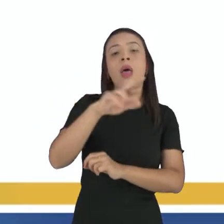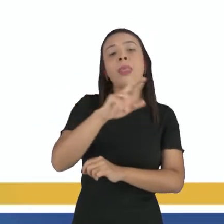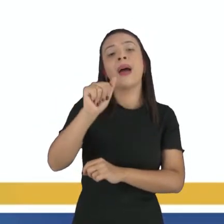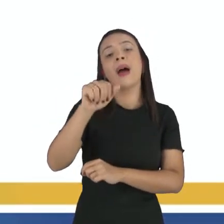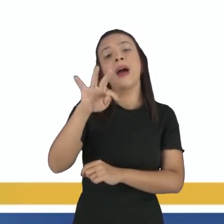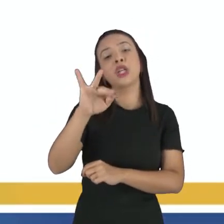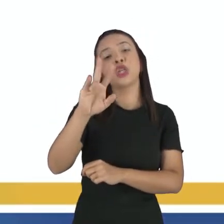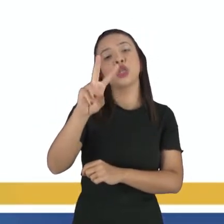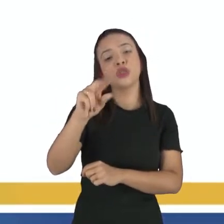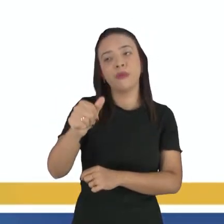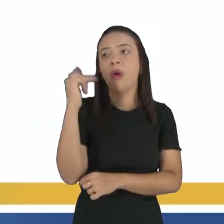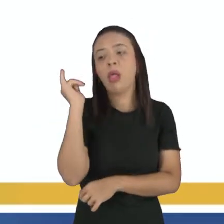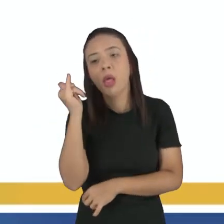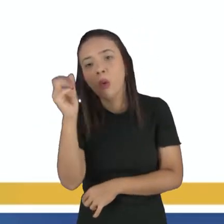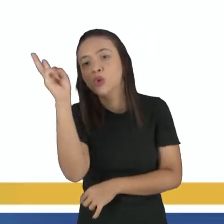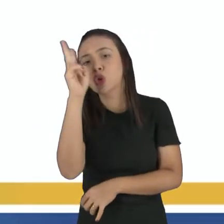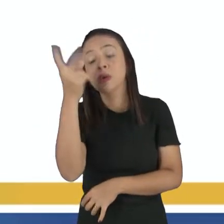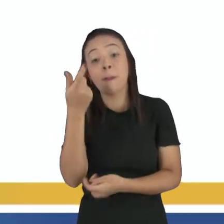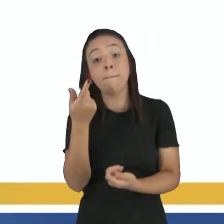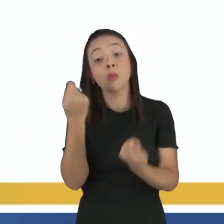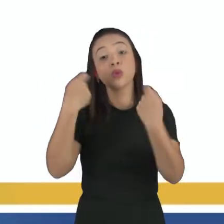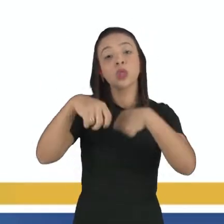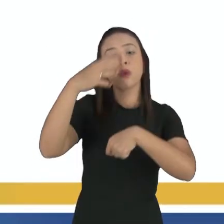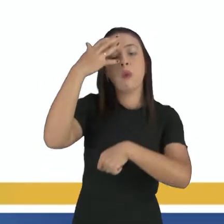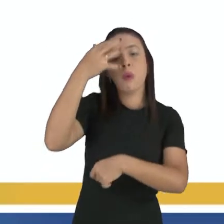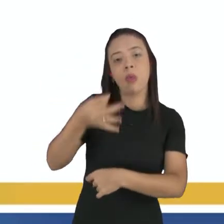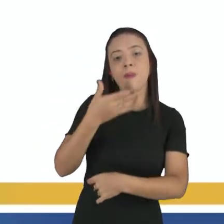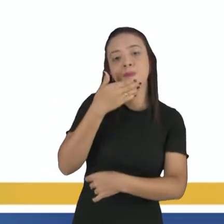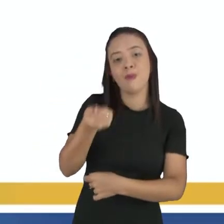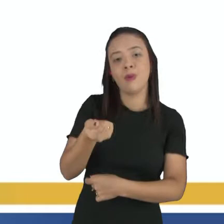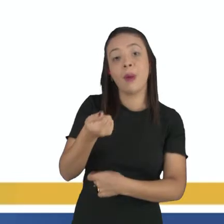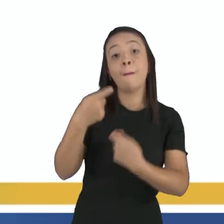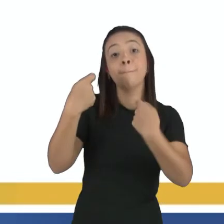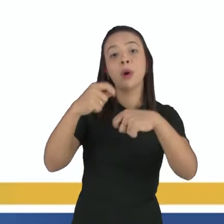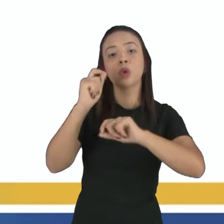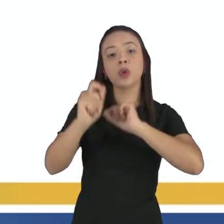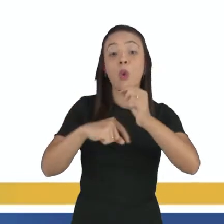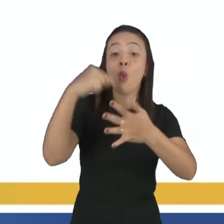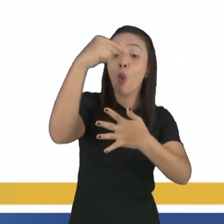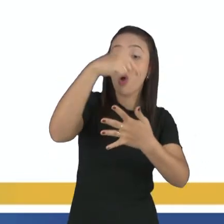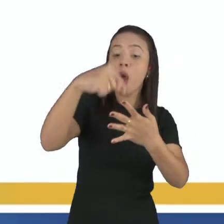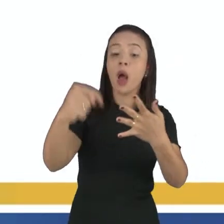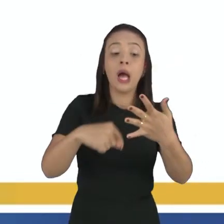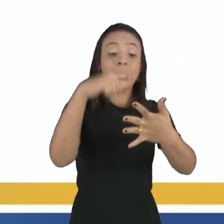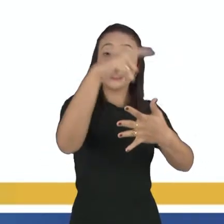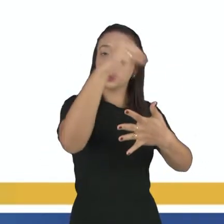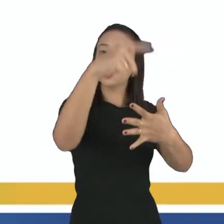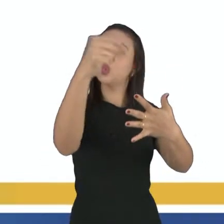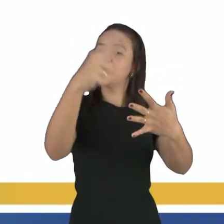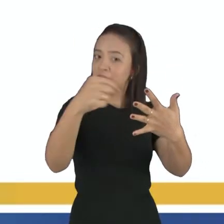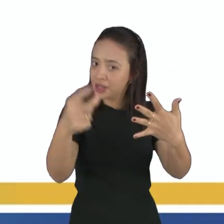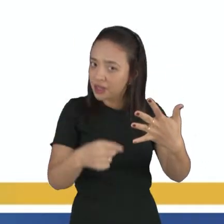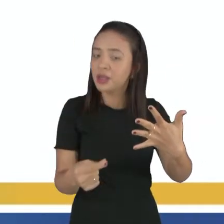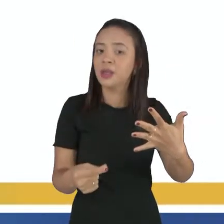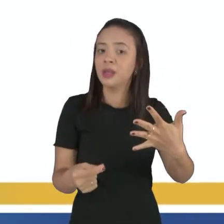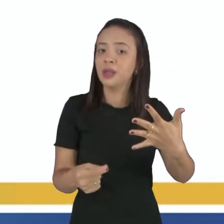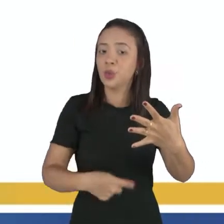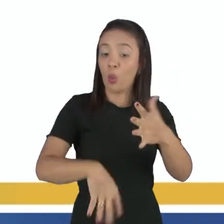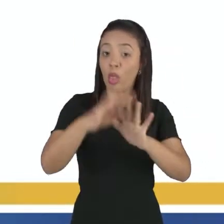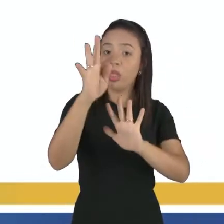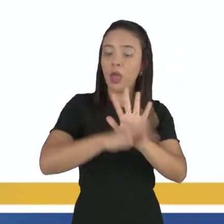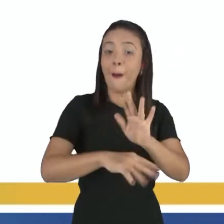uma contação de histórias para que você entenda melhor os elementos escolhidos para compor esse texto